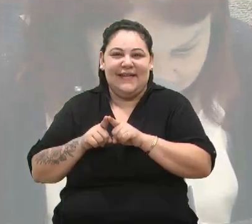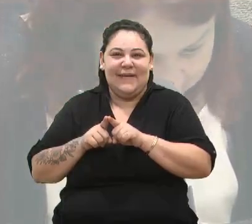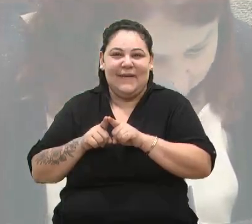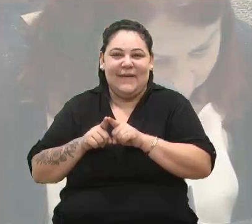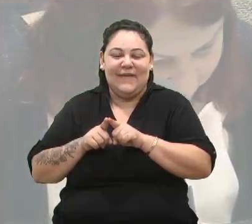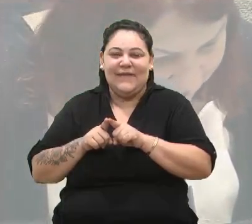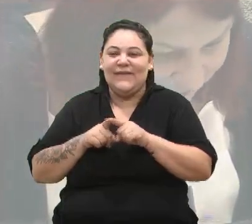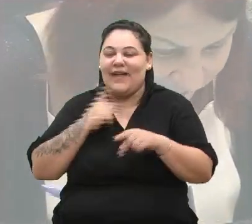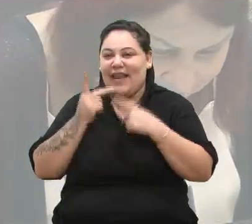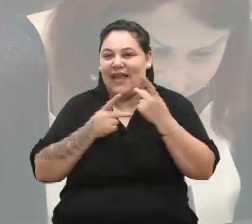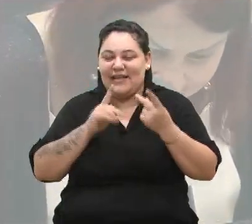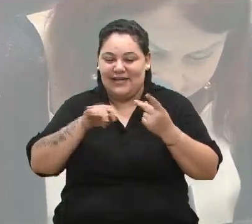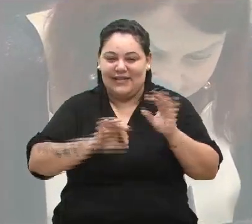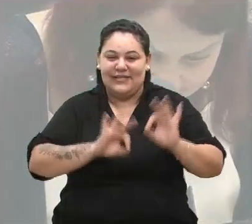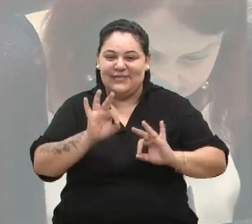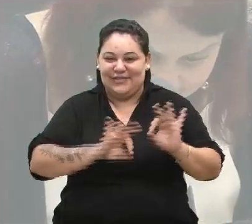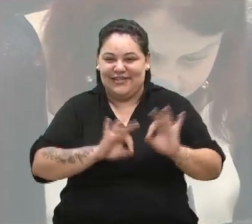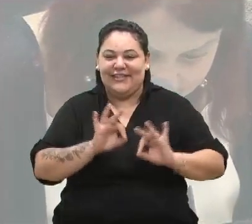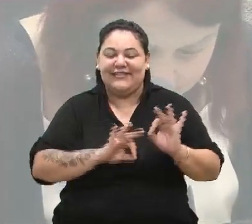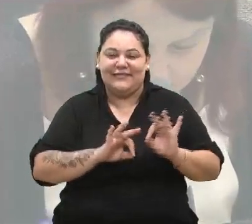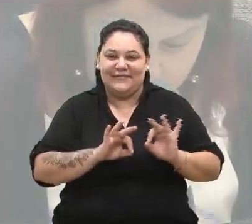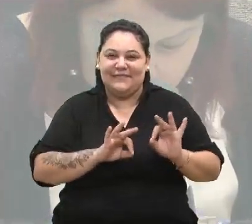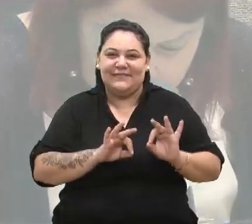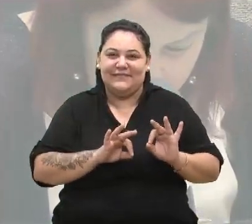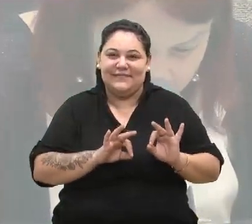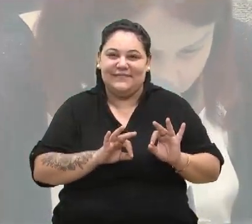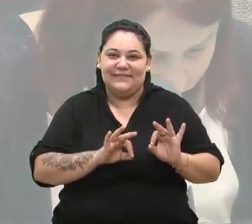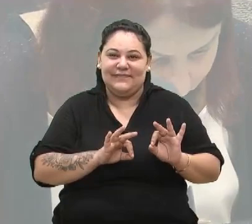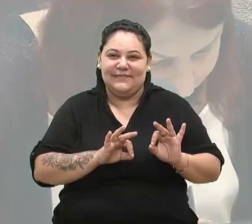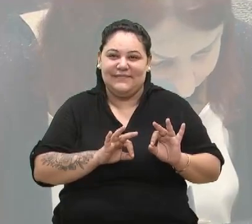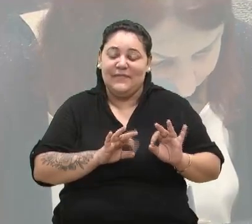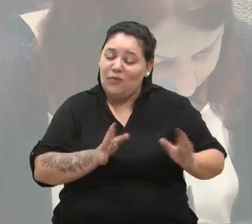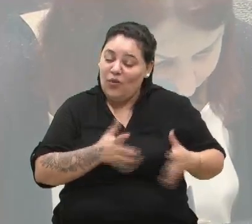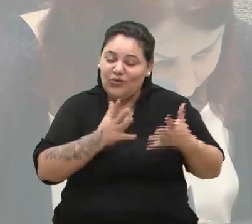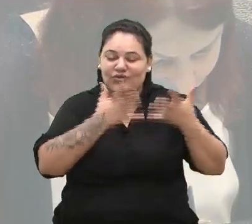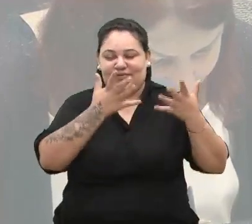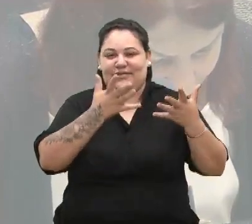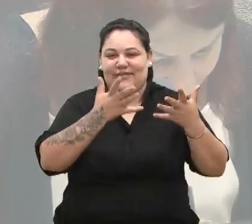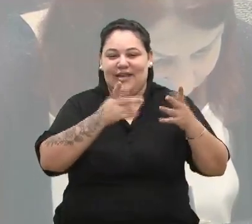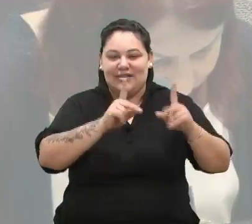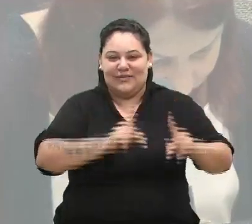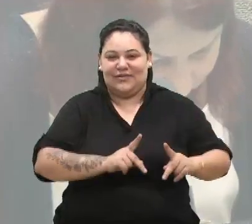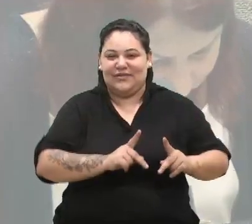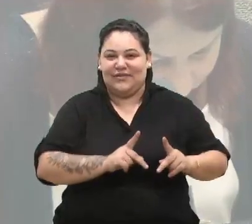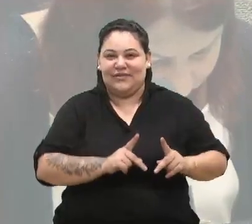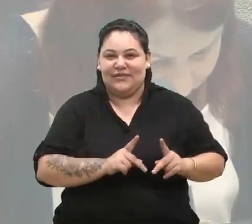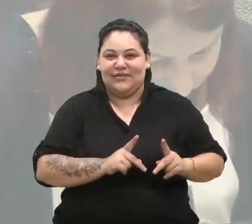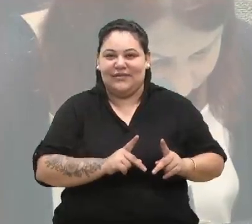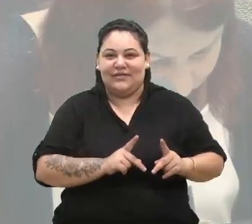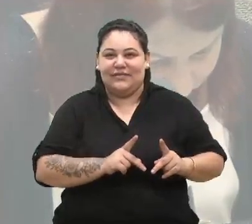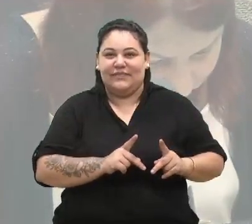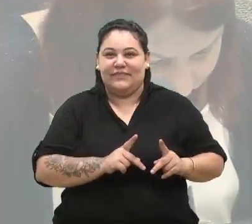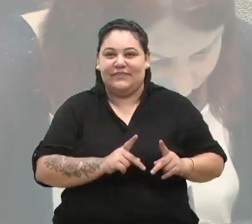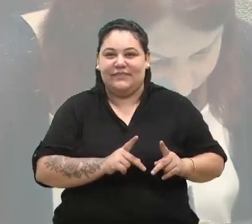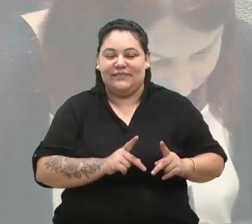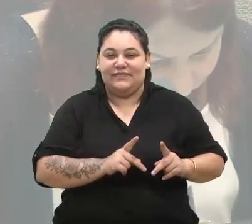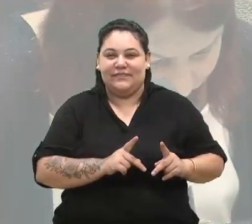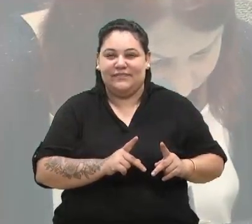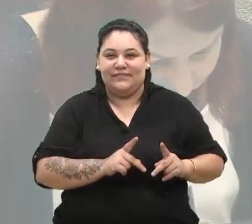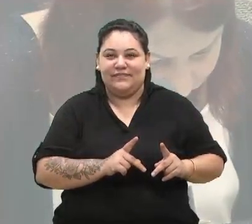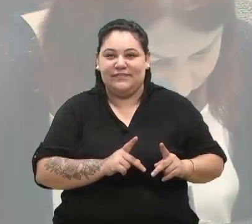dizer que esse projeto nada mais é do que incentivar, então, as pessoas